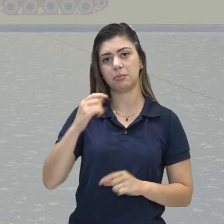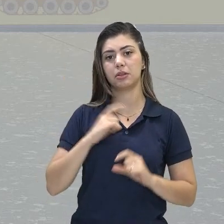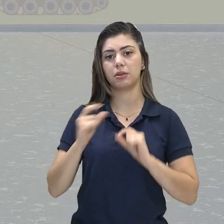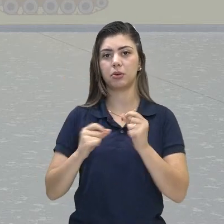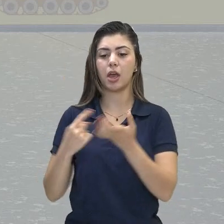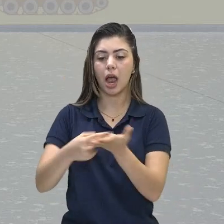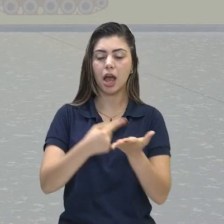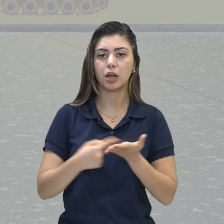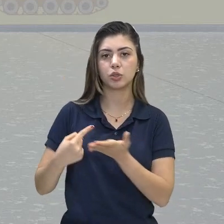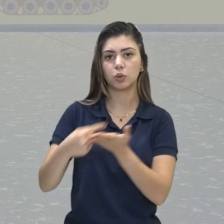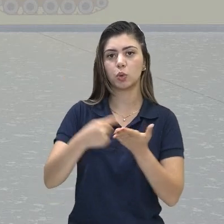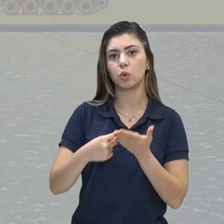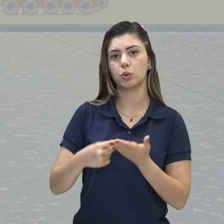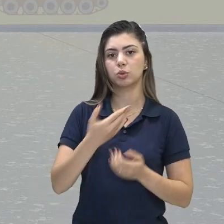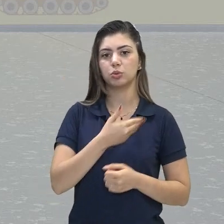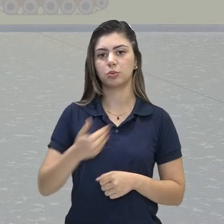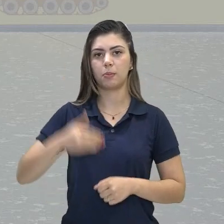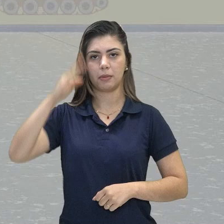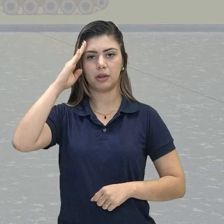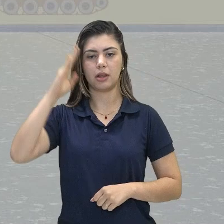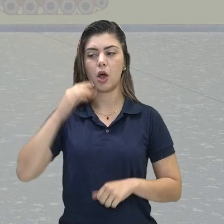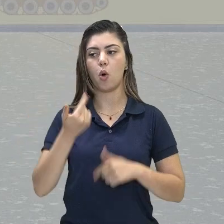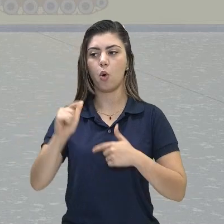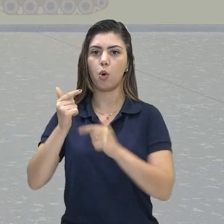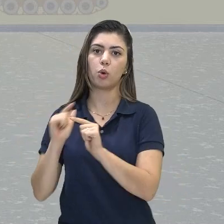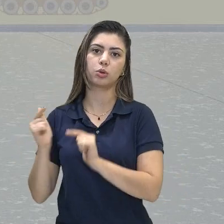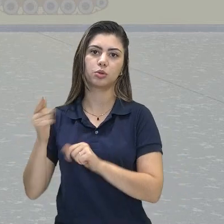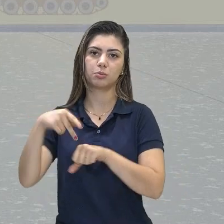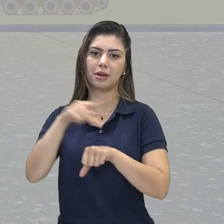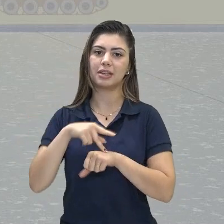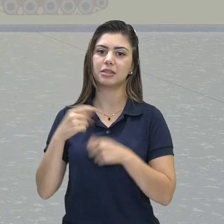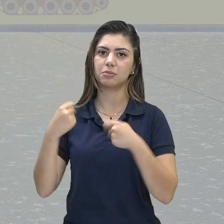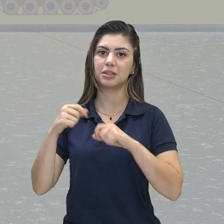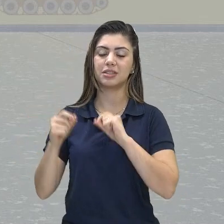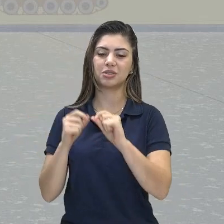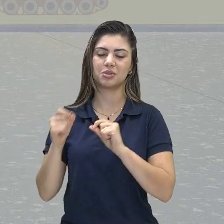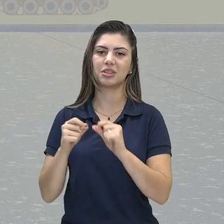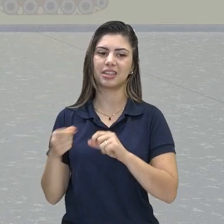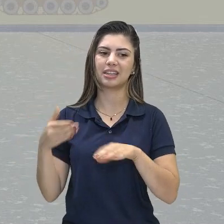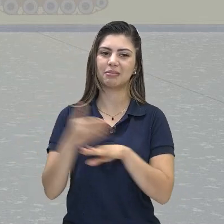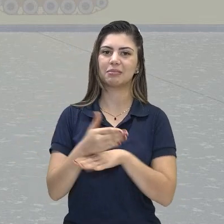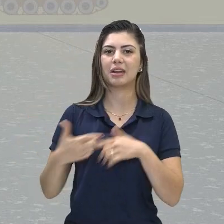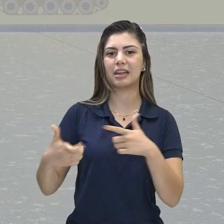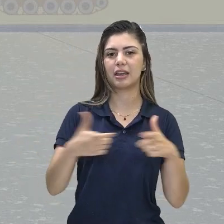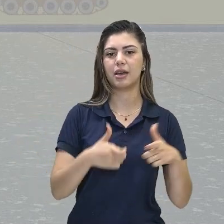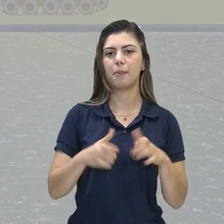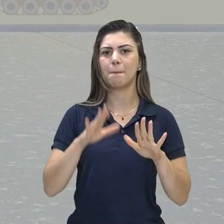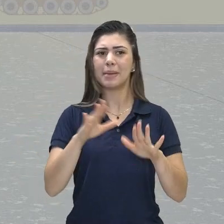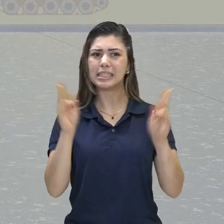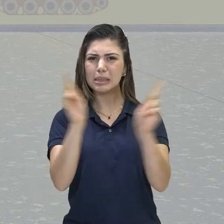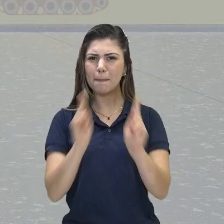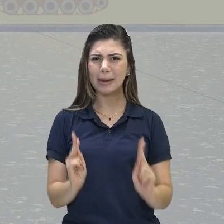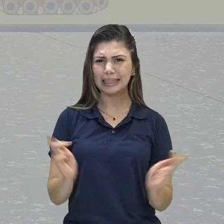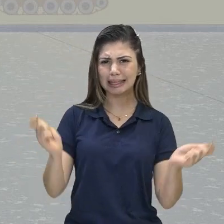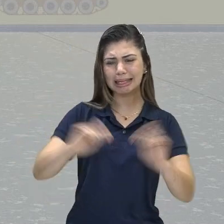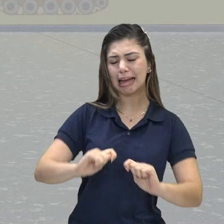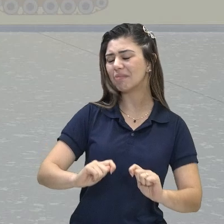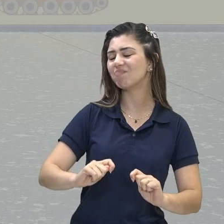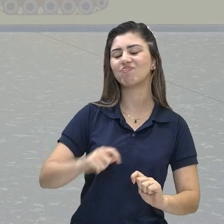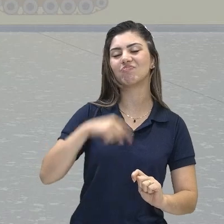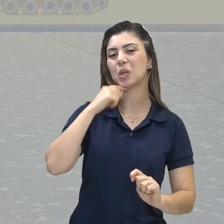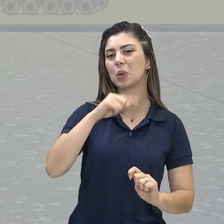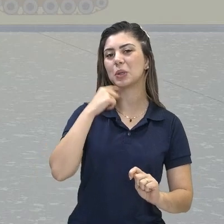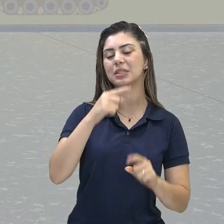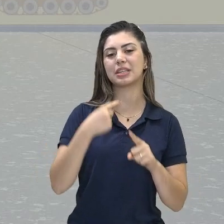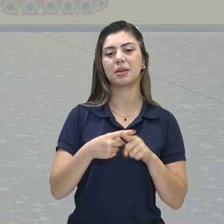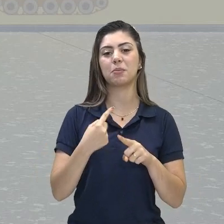militares, outros países teriam que acabar entrando nesse conflito. Mas a paz ela não era possível, já que